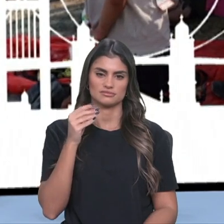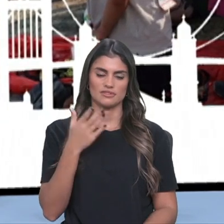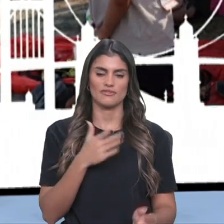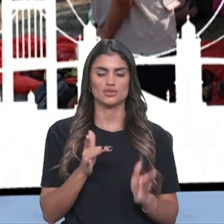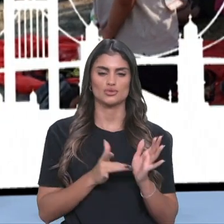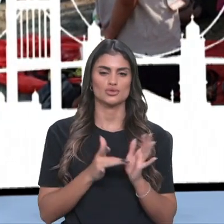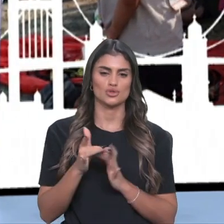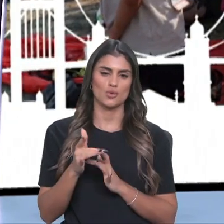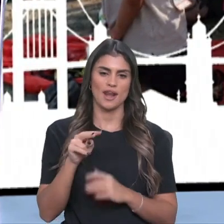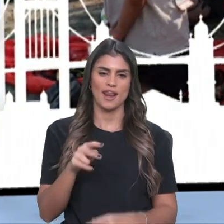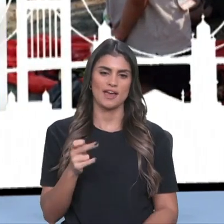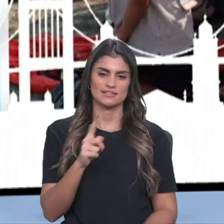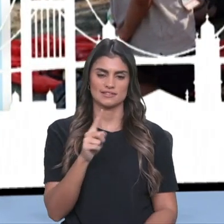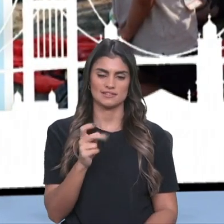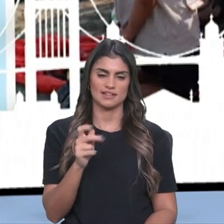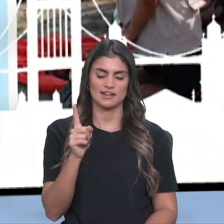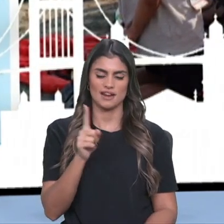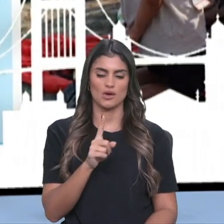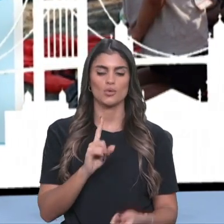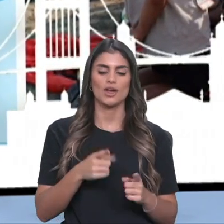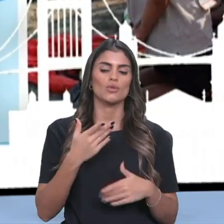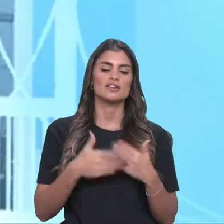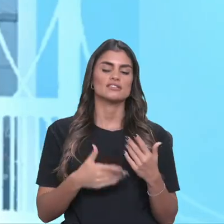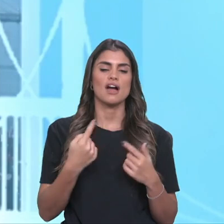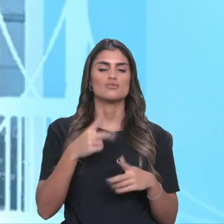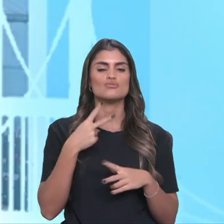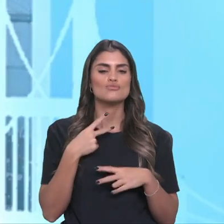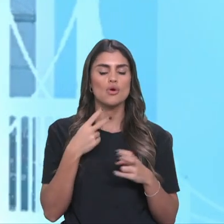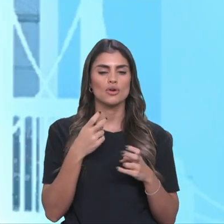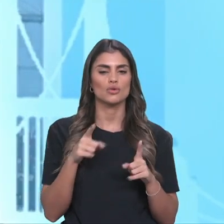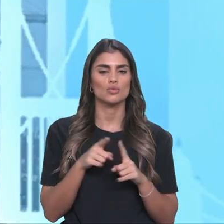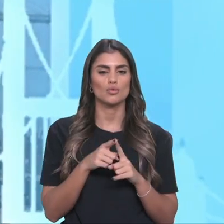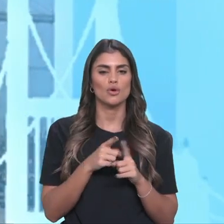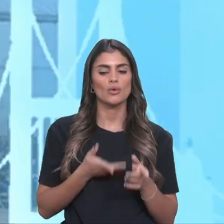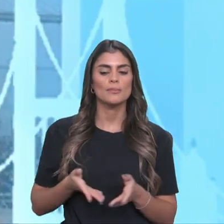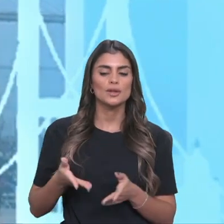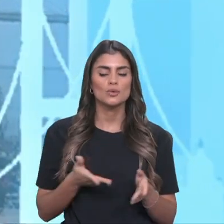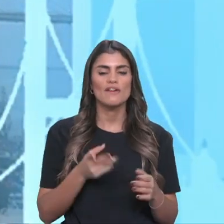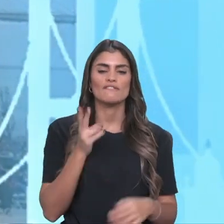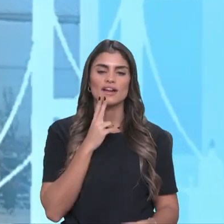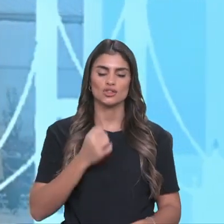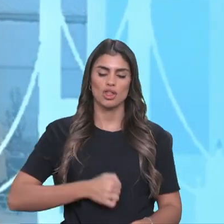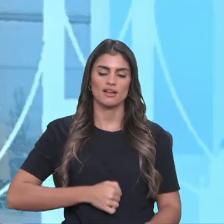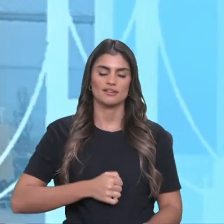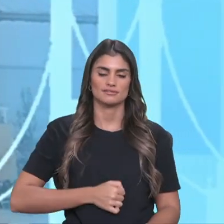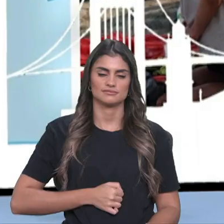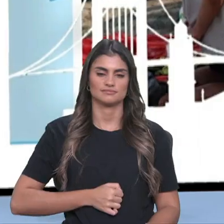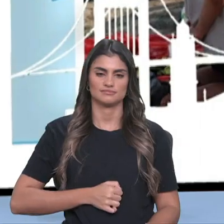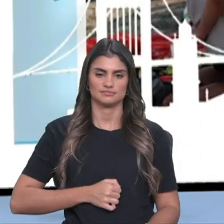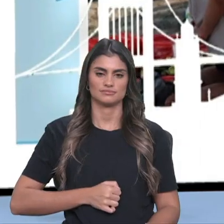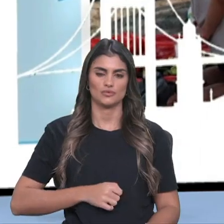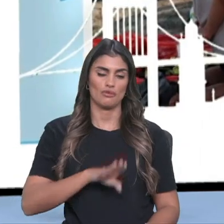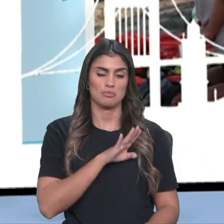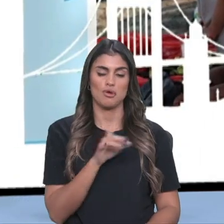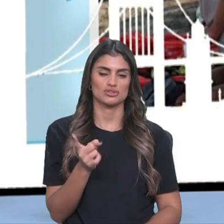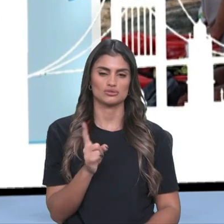que é que acontece para esse retorno à descoberta de um sentido na fé católica? Não foi propositado,